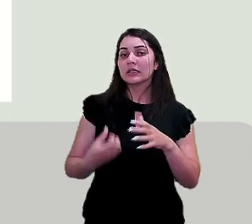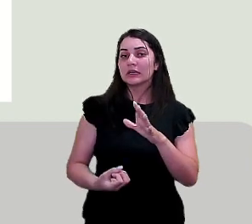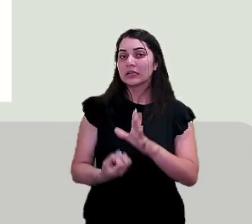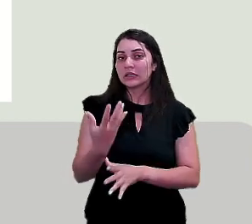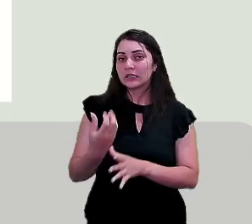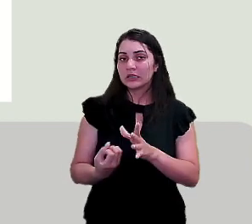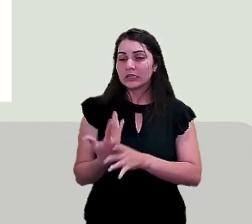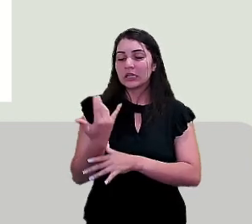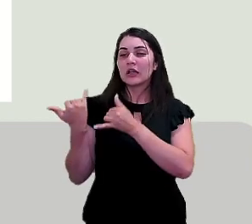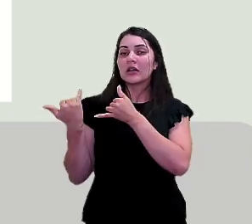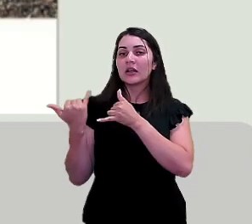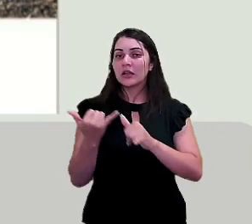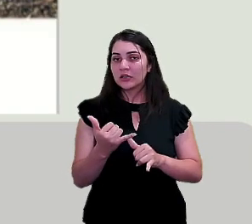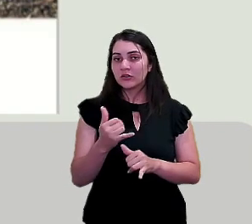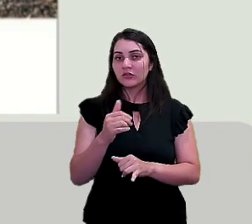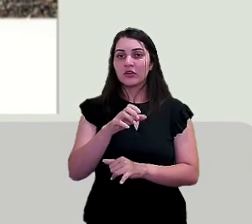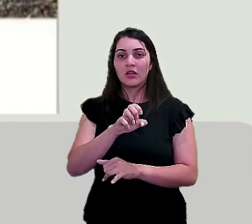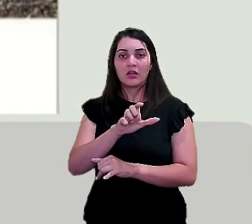energia elétrica.